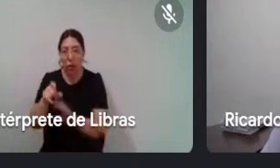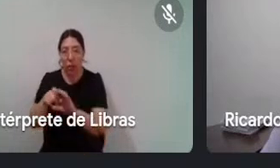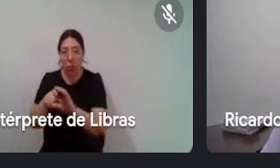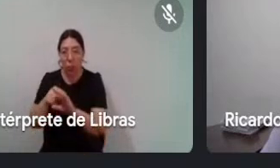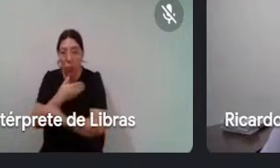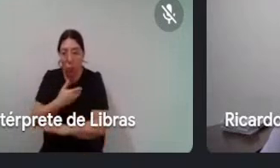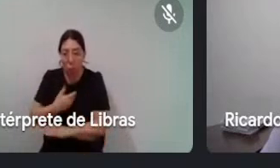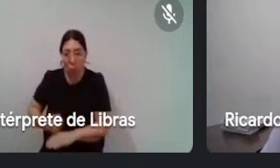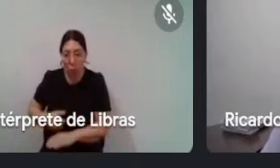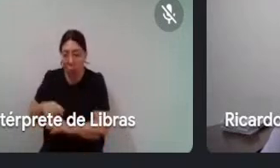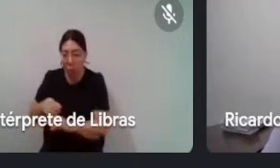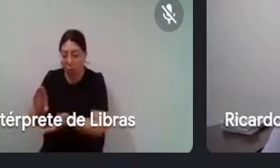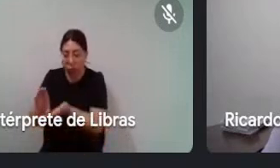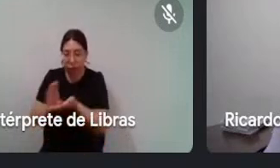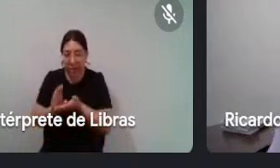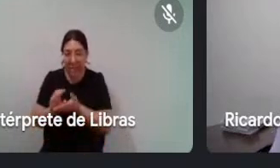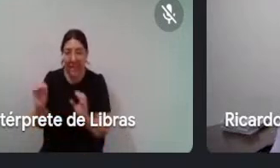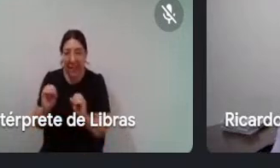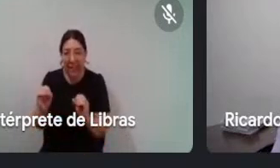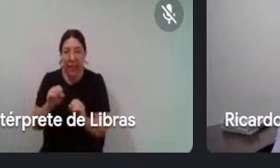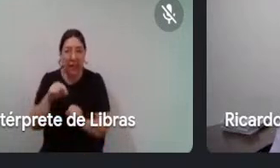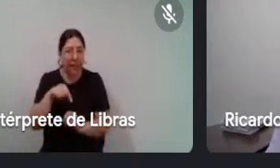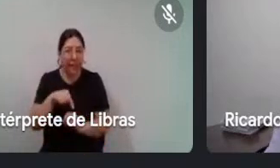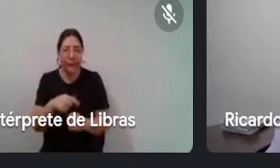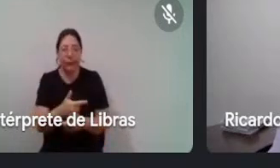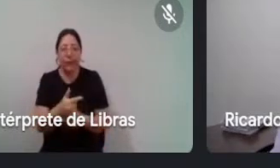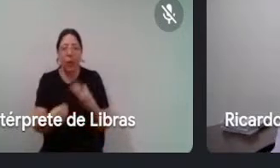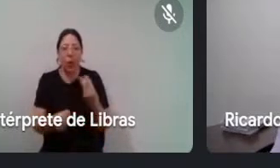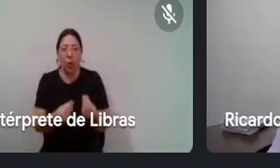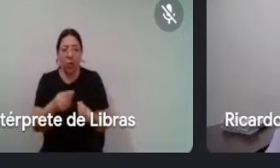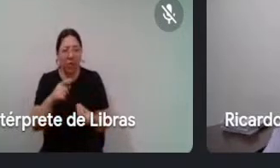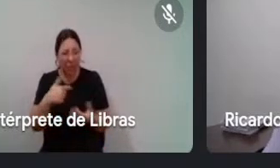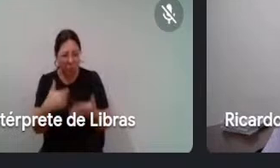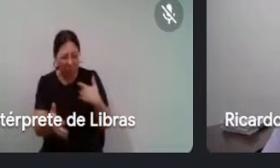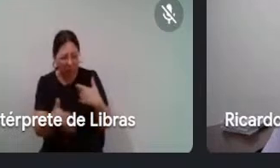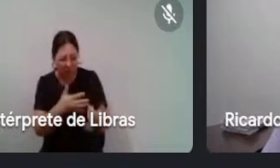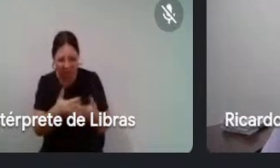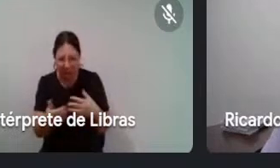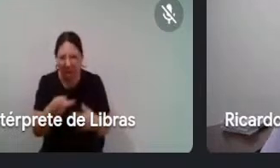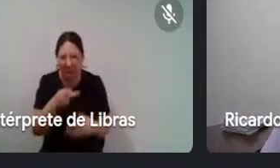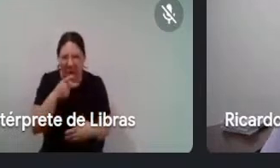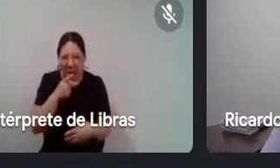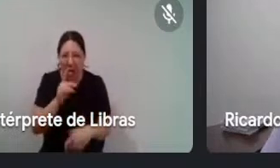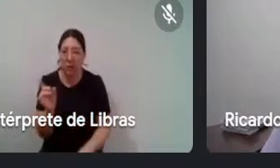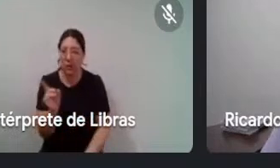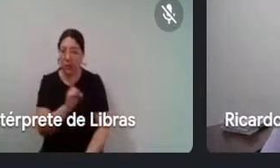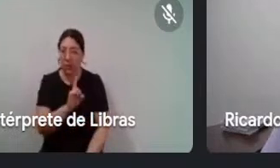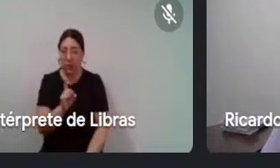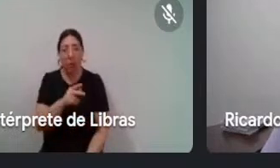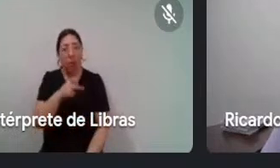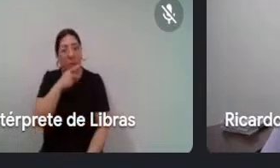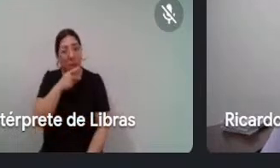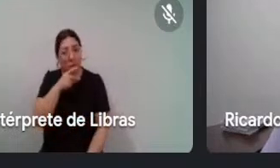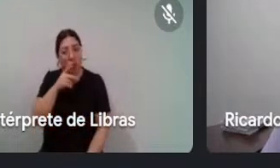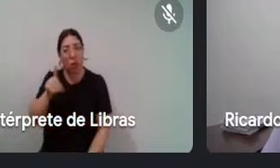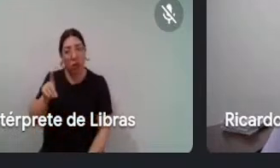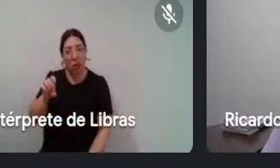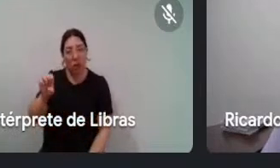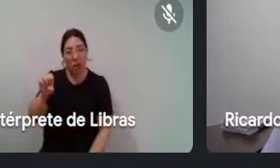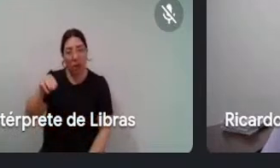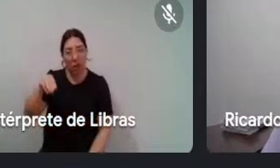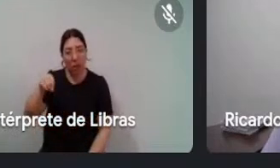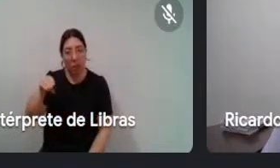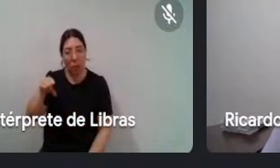que é um dos maiores partidos, que até agora se reuniu, vai ser União Brasil, vai ser provavelmente o maior partido, né? Mas mesmo um